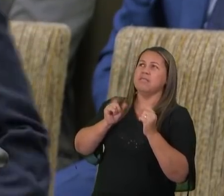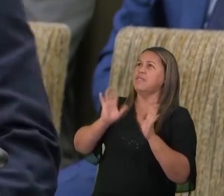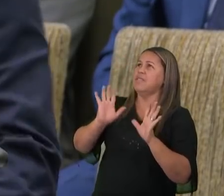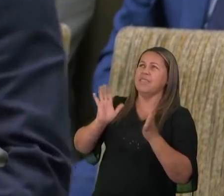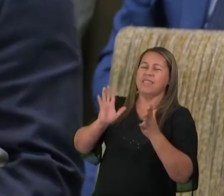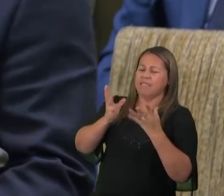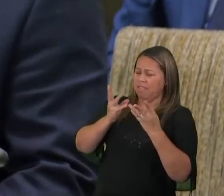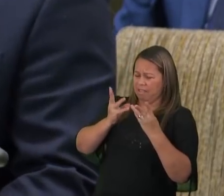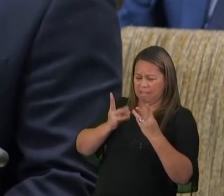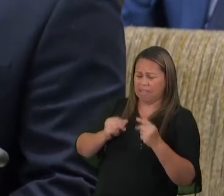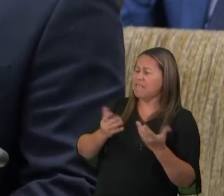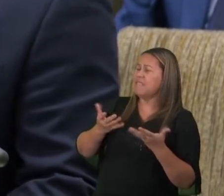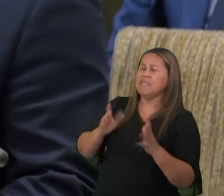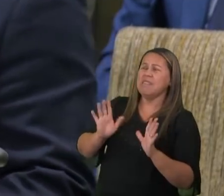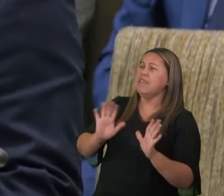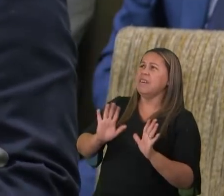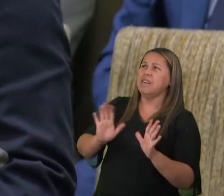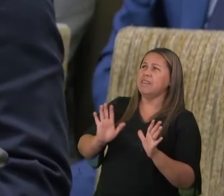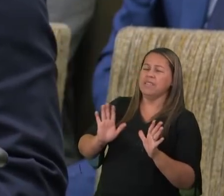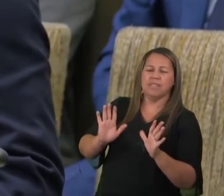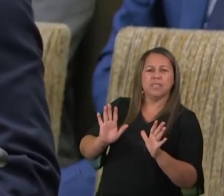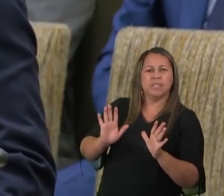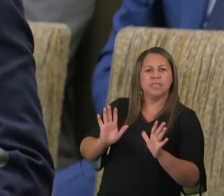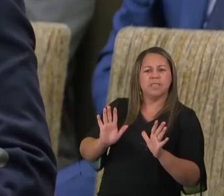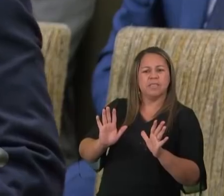deteriorado, impactado.